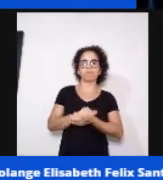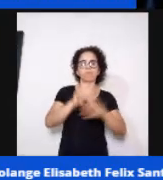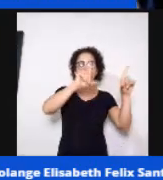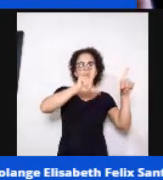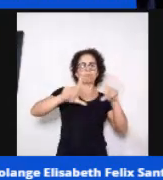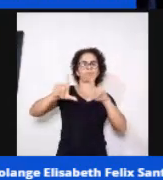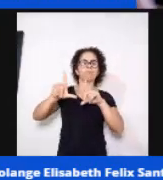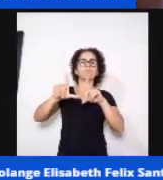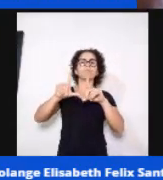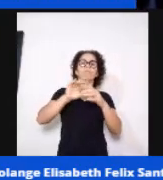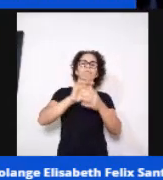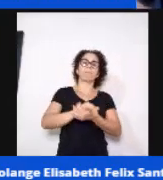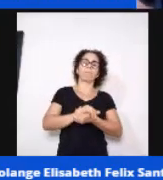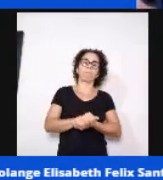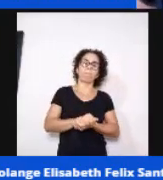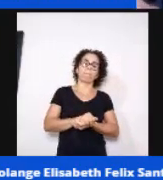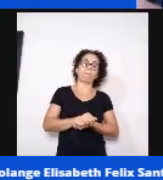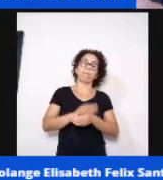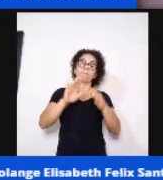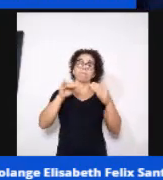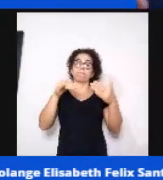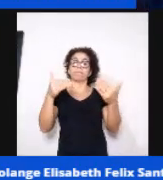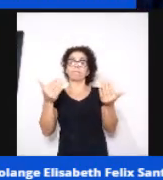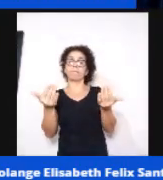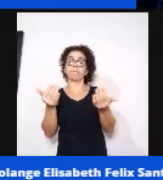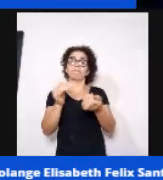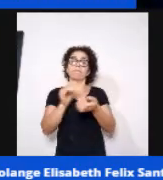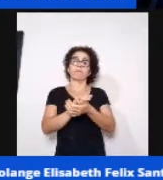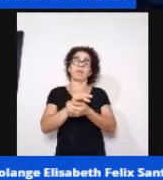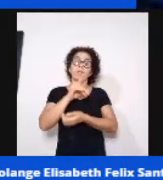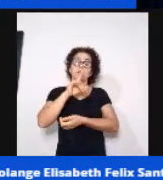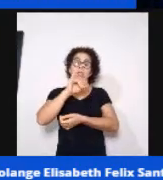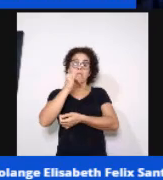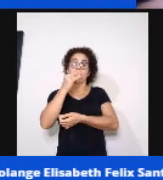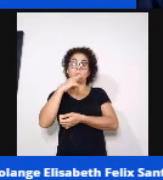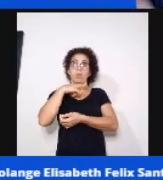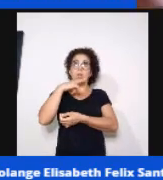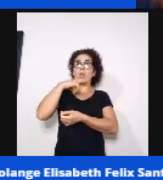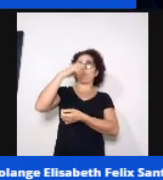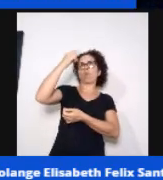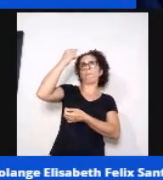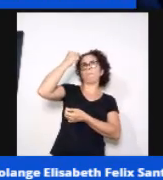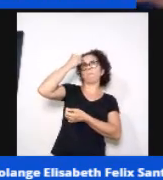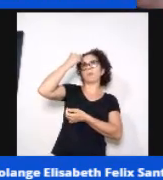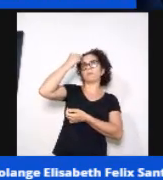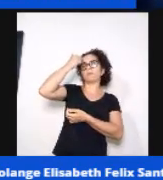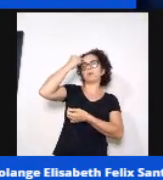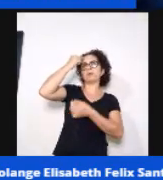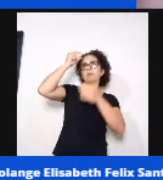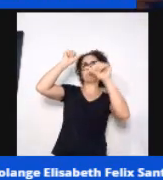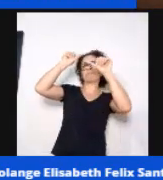Olha lá o que eu falei para vocês. Né? Então, se eu tenho um pensamento de incapacidade, que eu dou